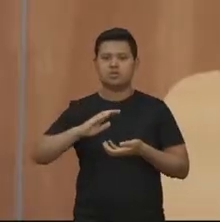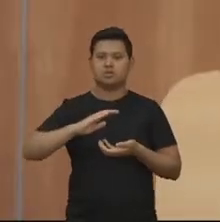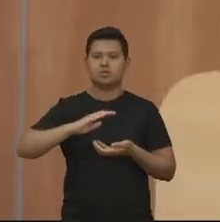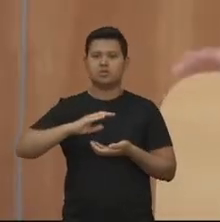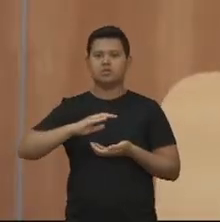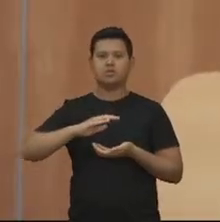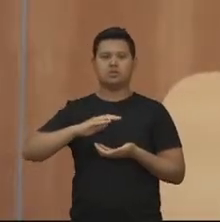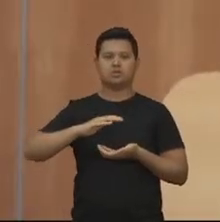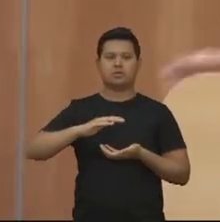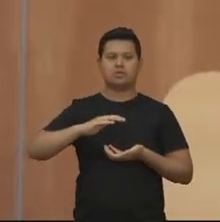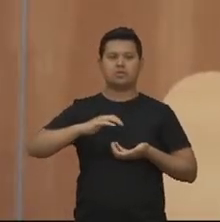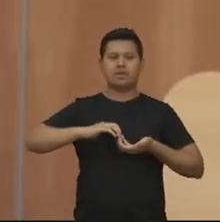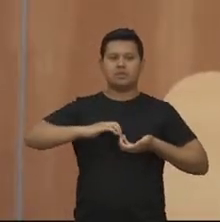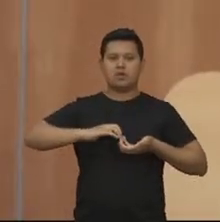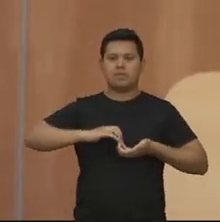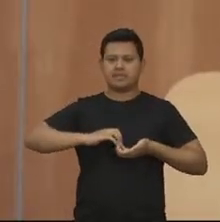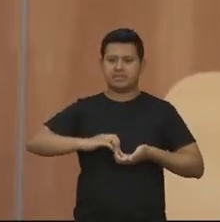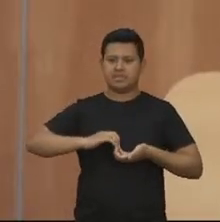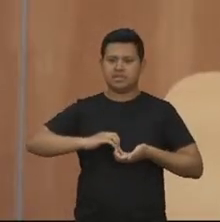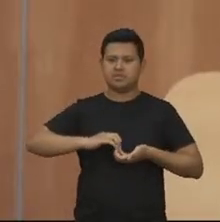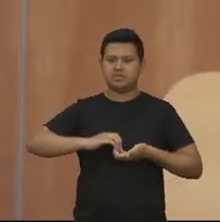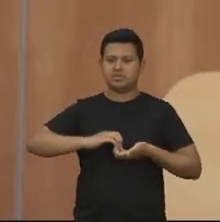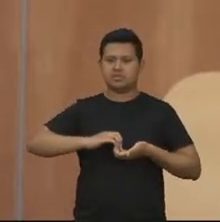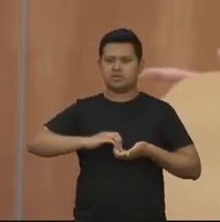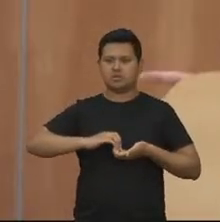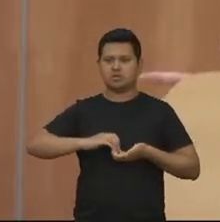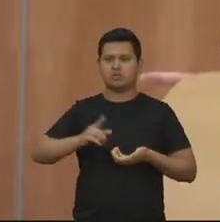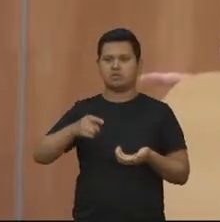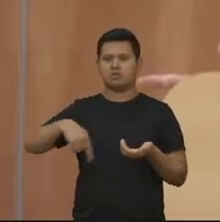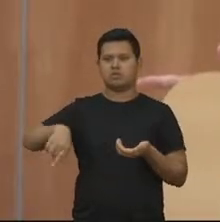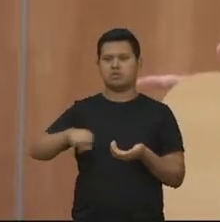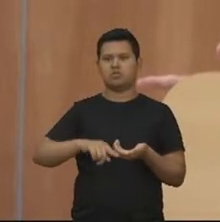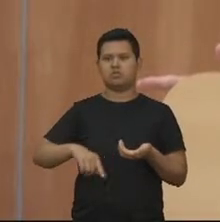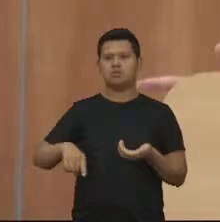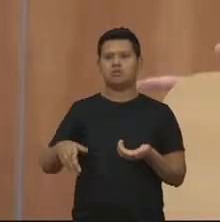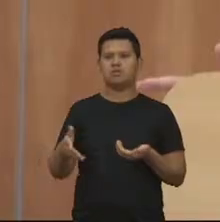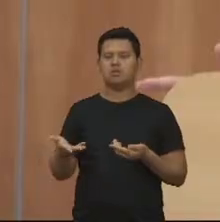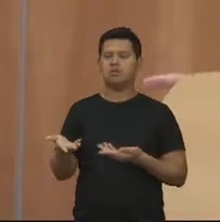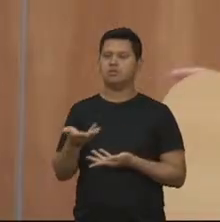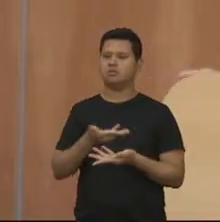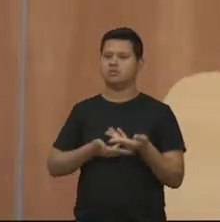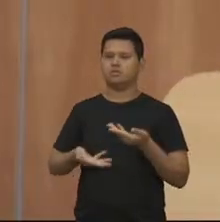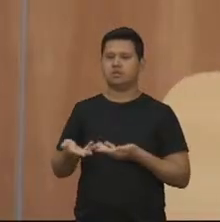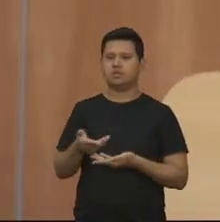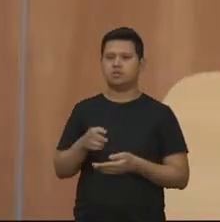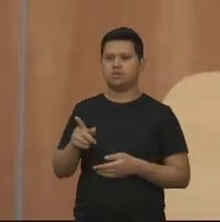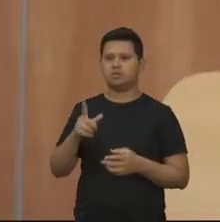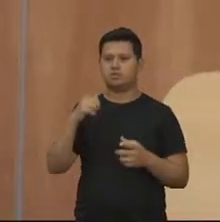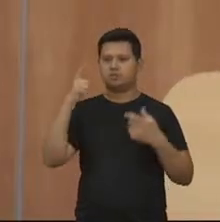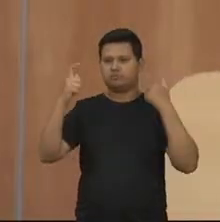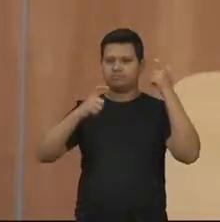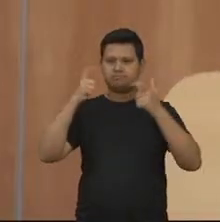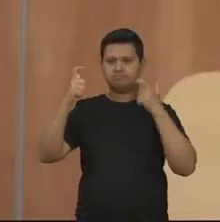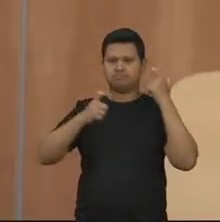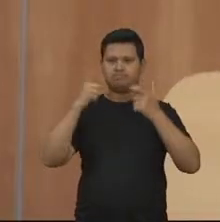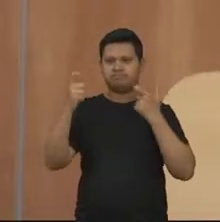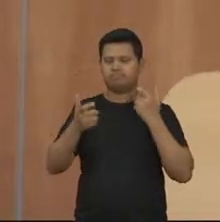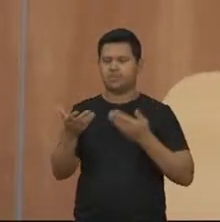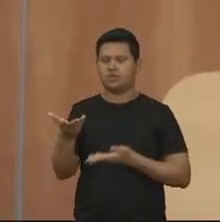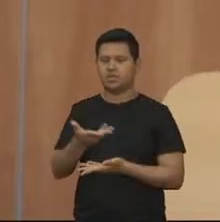nos contou, disse que não existe risco de desabamento ali, mas a gente sempre fica preocupado, porque afinal de contas